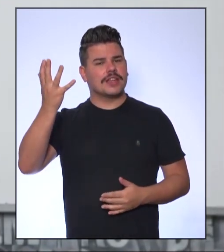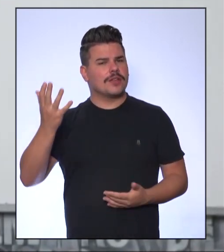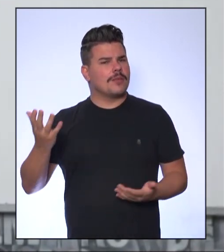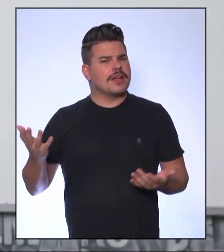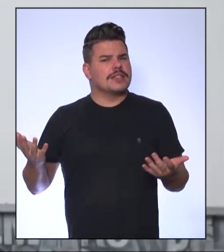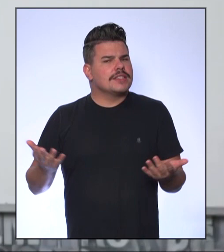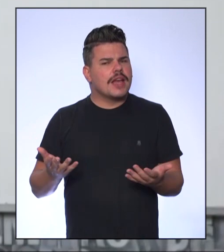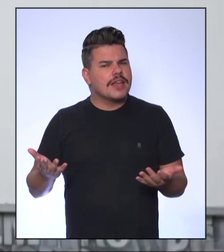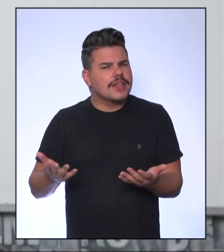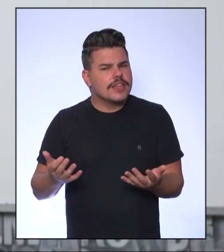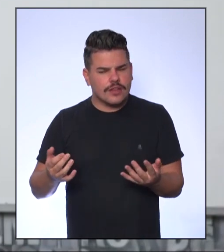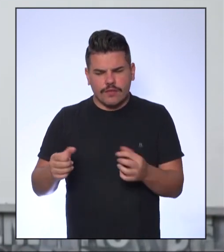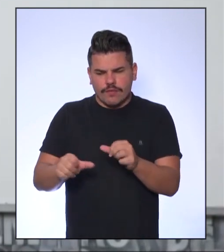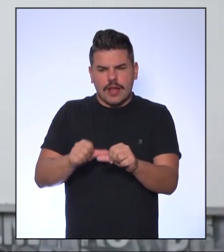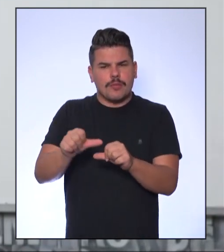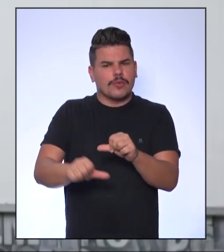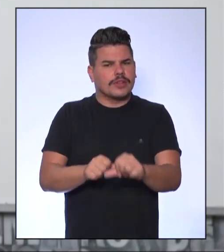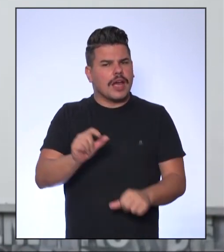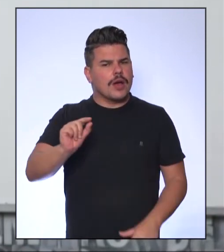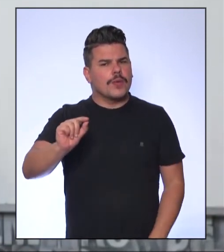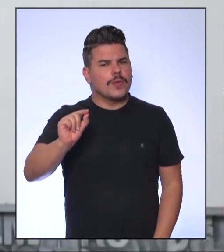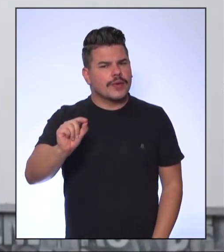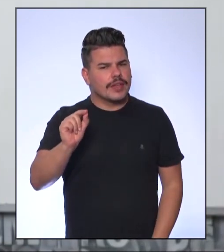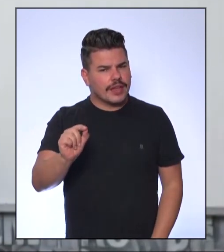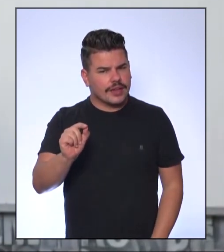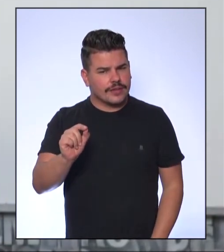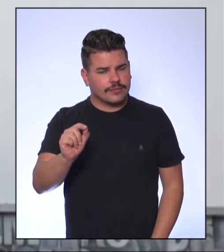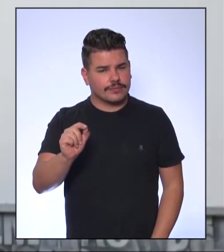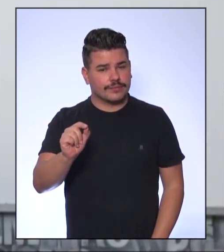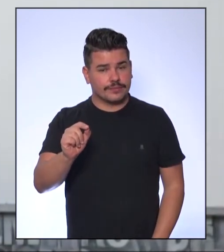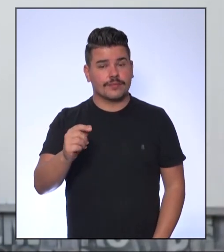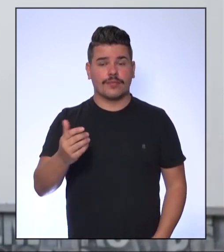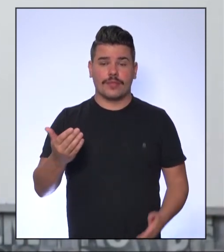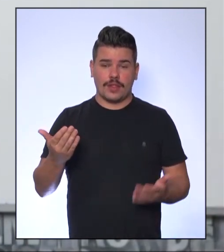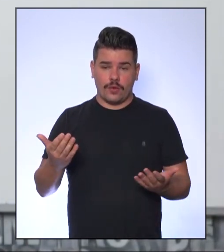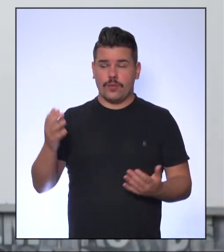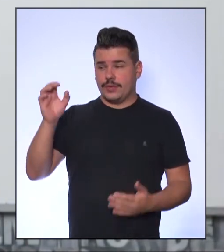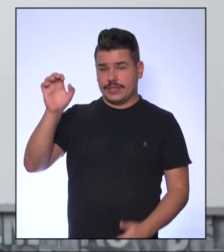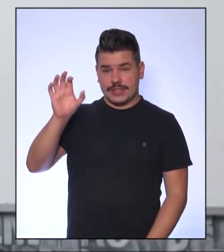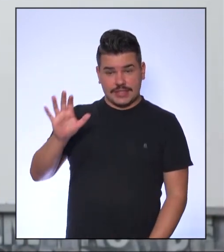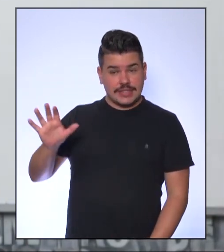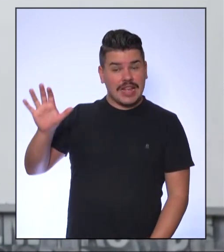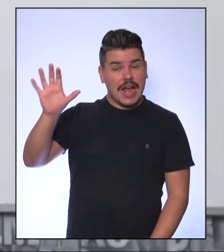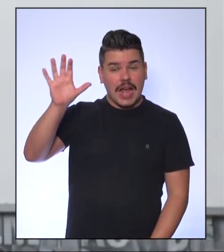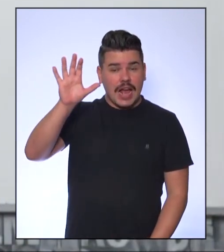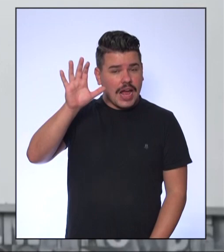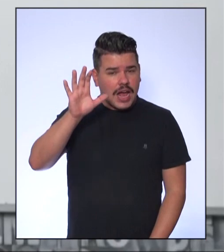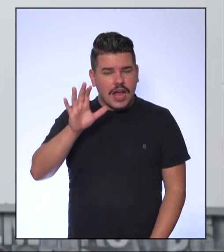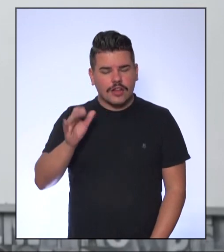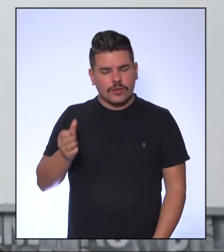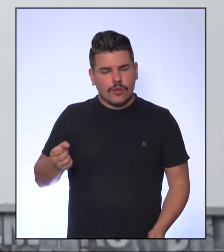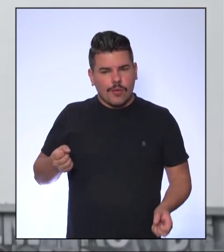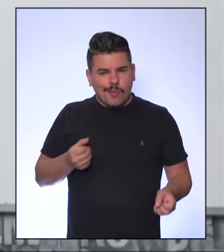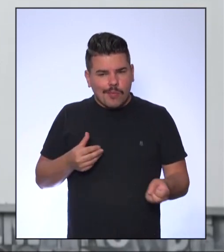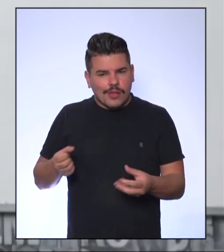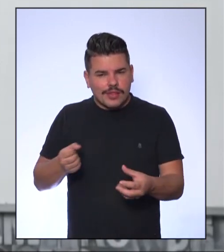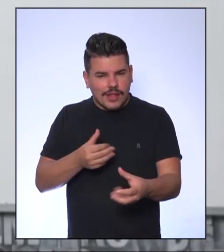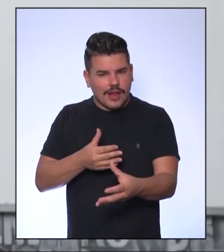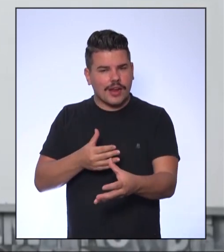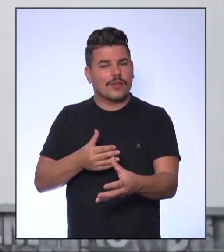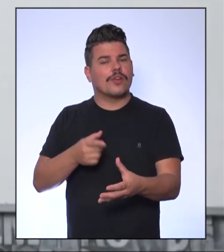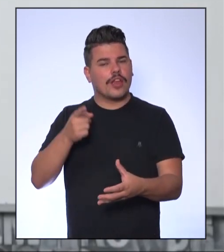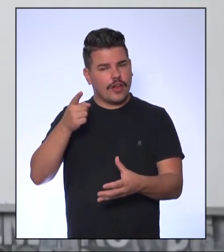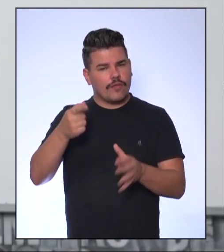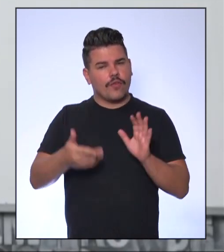O que vai mudar? Com o retorno do Estado Nacional Moderno, eu já vou marcar para você